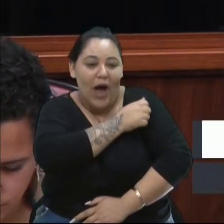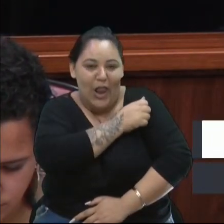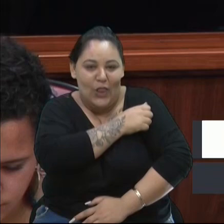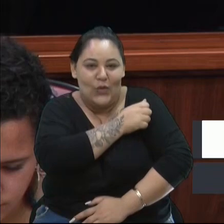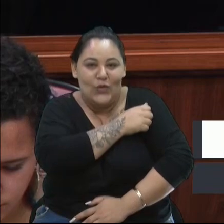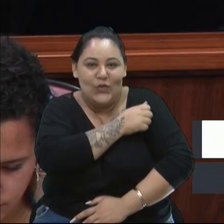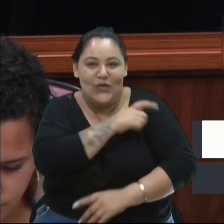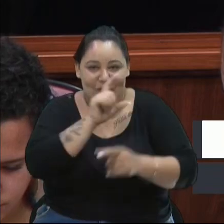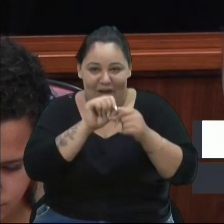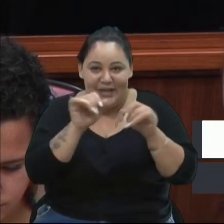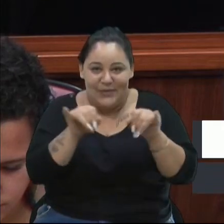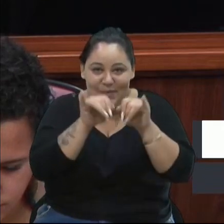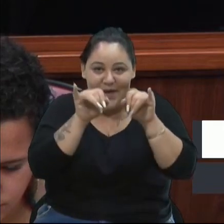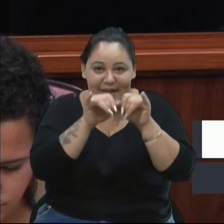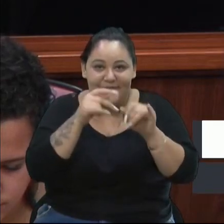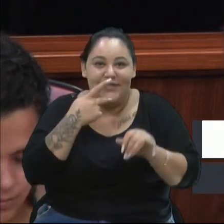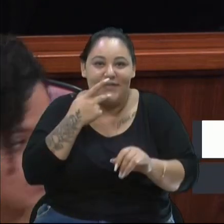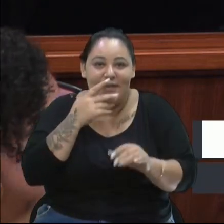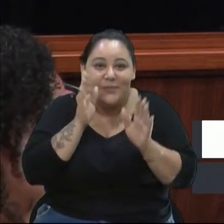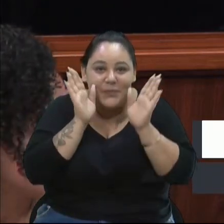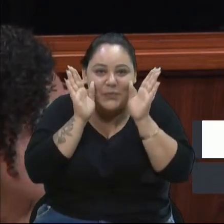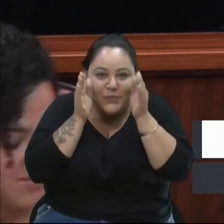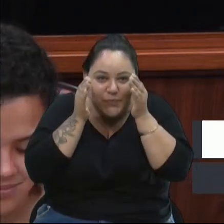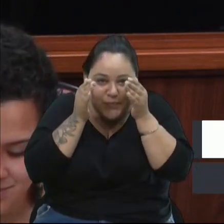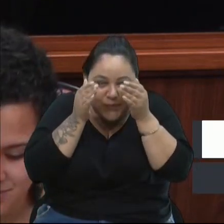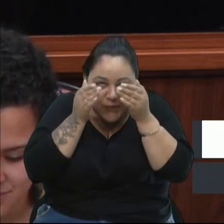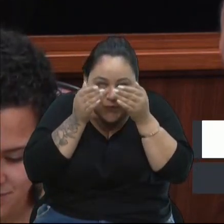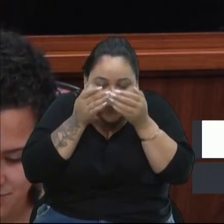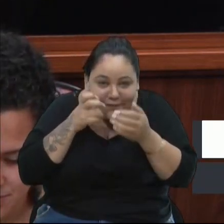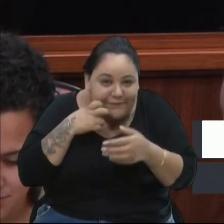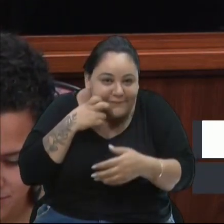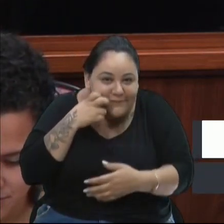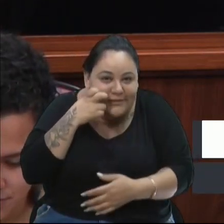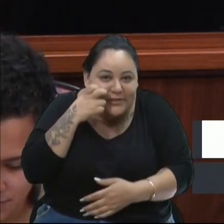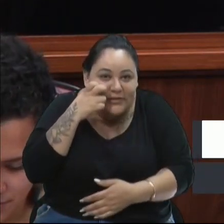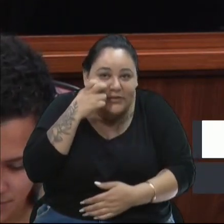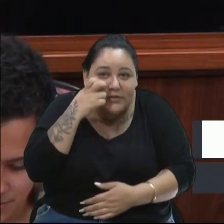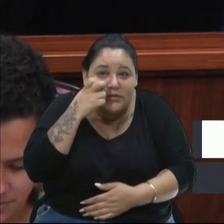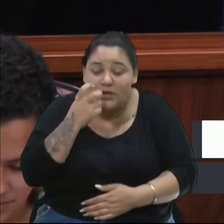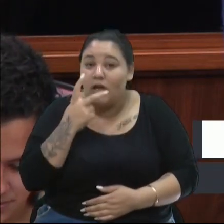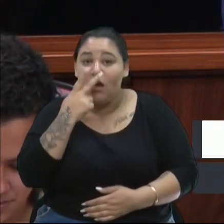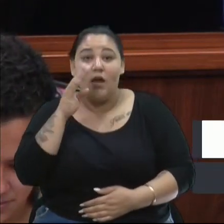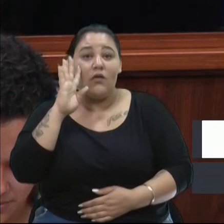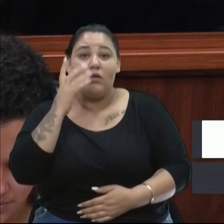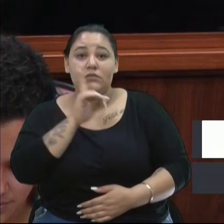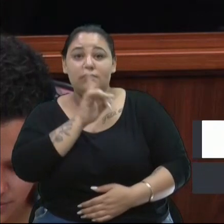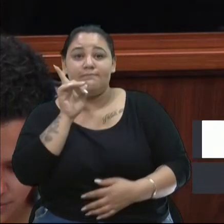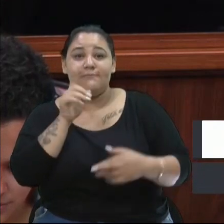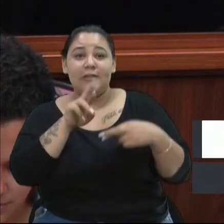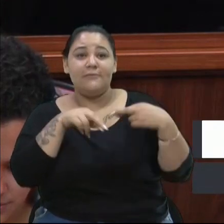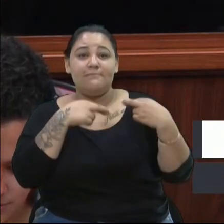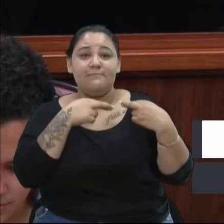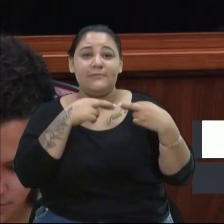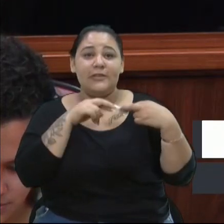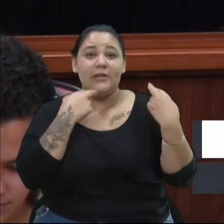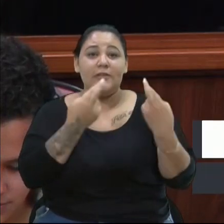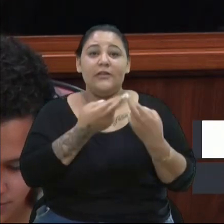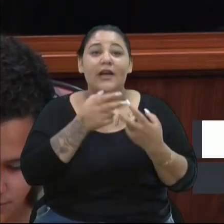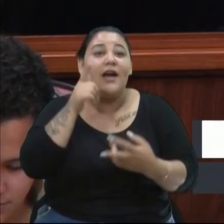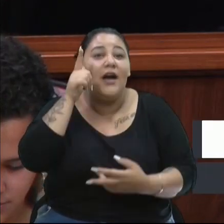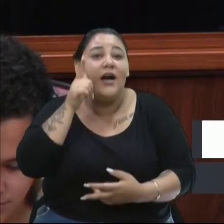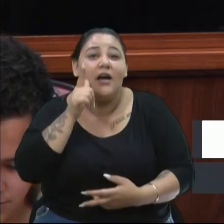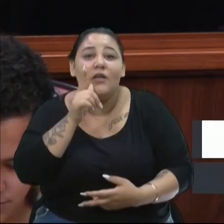mais baixinho, né? Quando a gente pede explicação, eles vão baixando o tom de voz. E foi meio que isso que aconteceu nessa reunião. Não, Lucas, é que pela